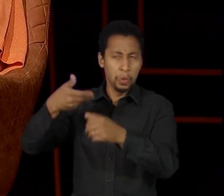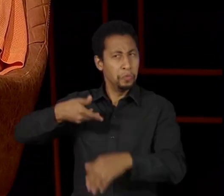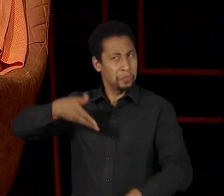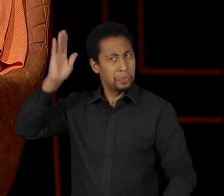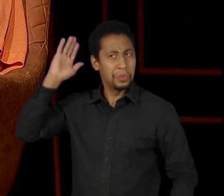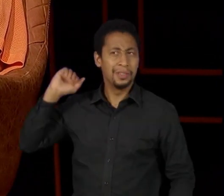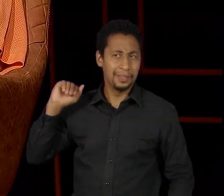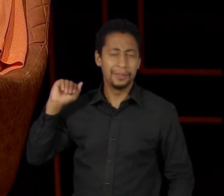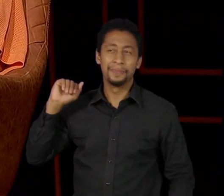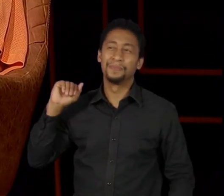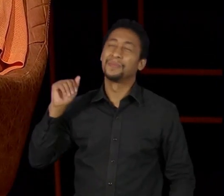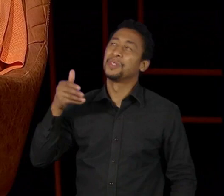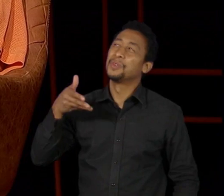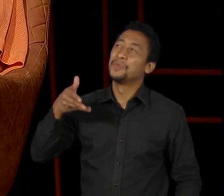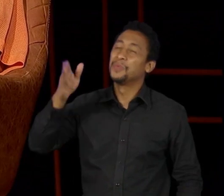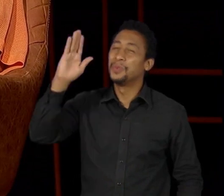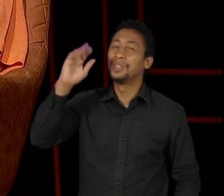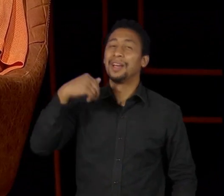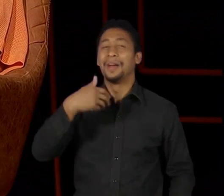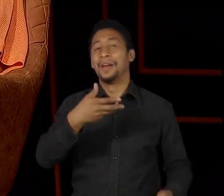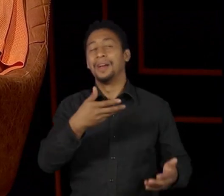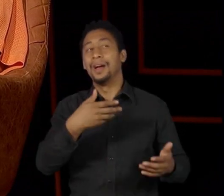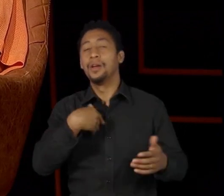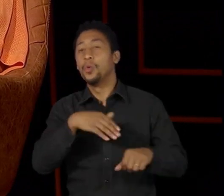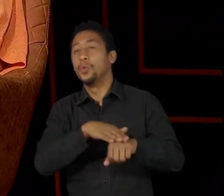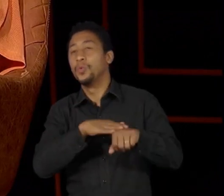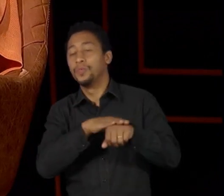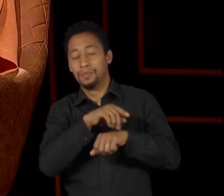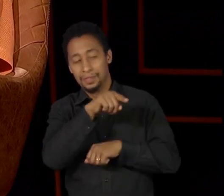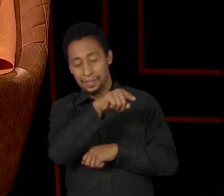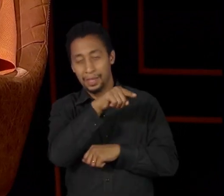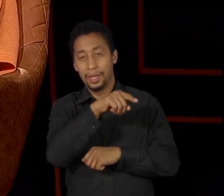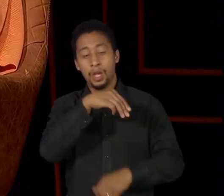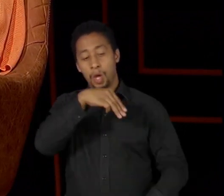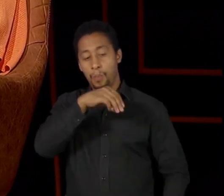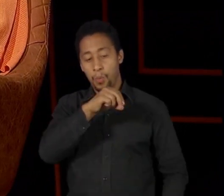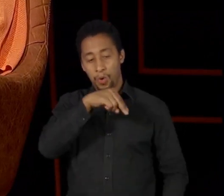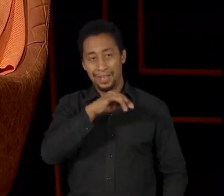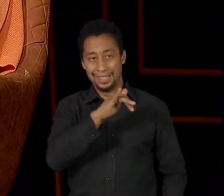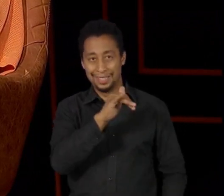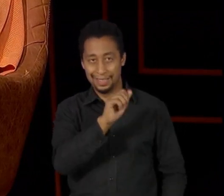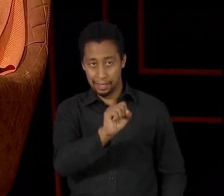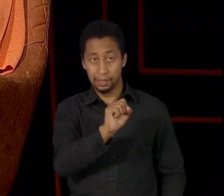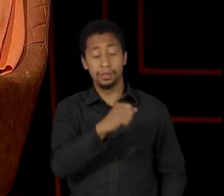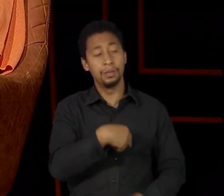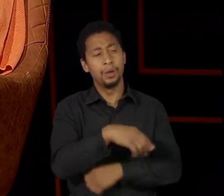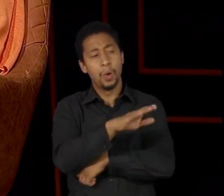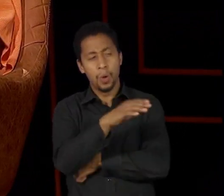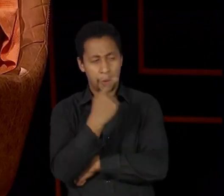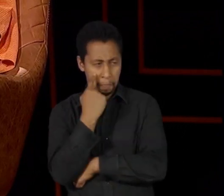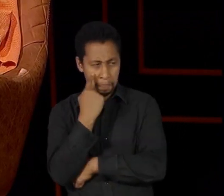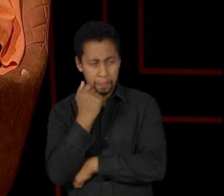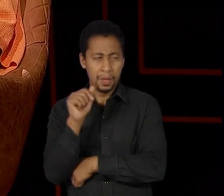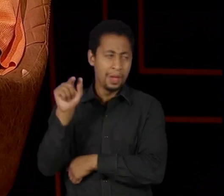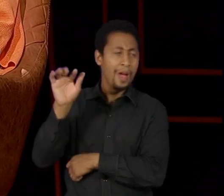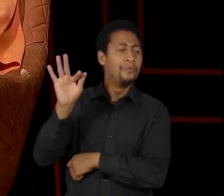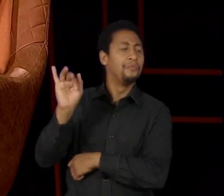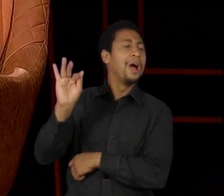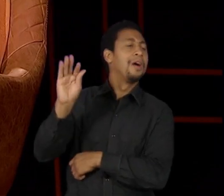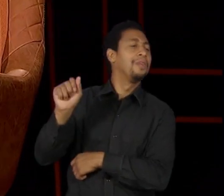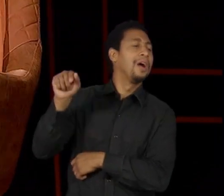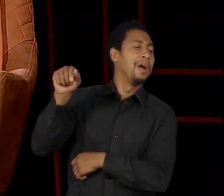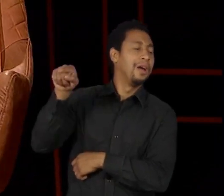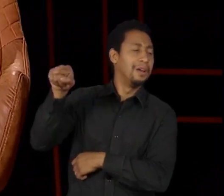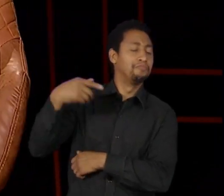Golias e chamei ele e falei, Golias, é o seguinte, a situação é assim, o Fafá me chamou e tal, minha oportunidade